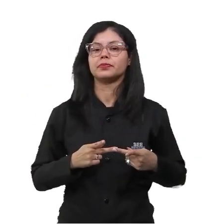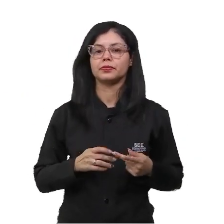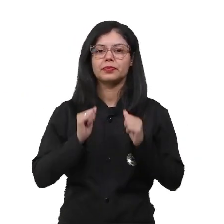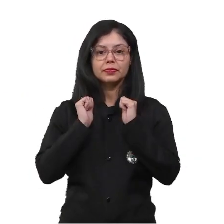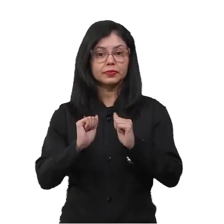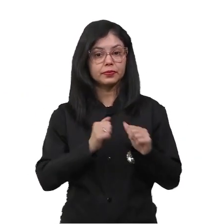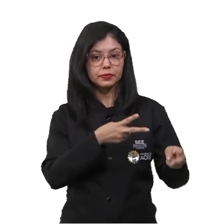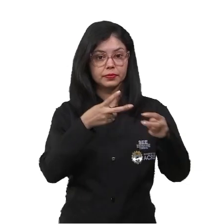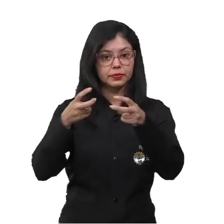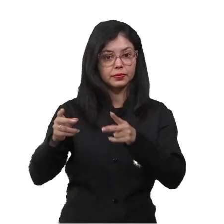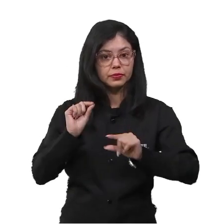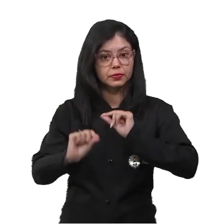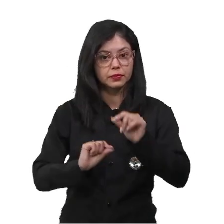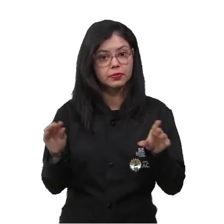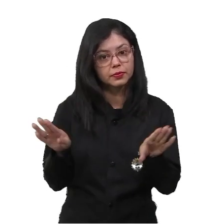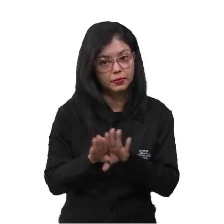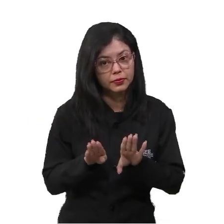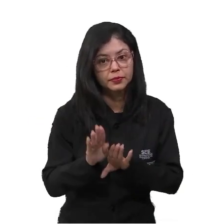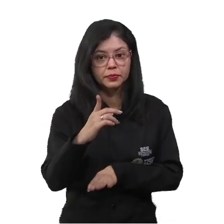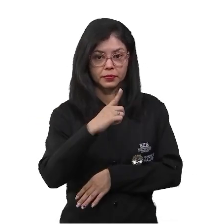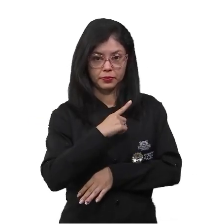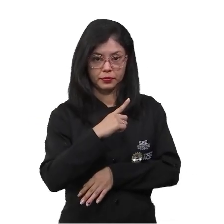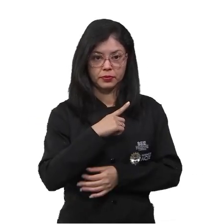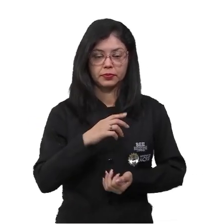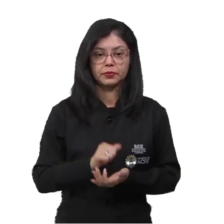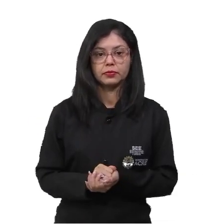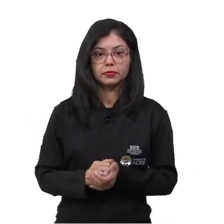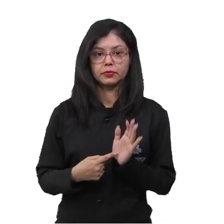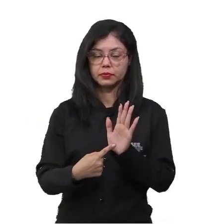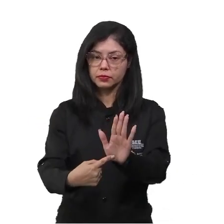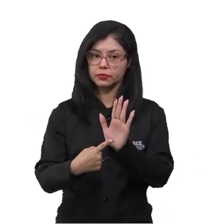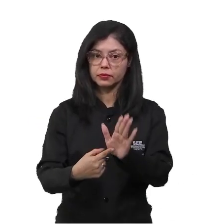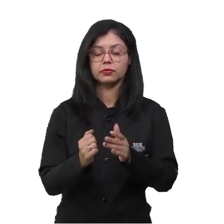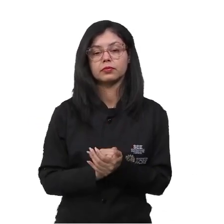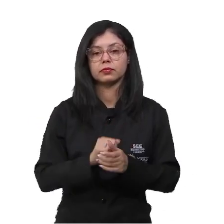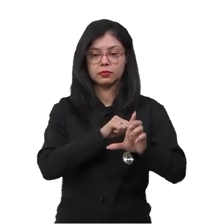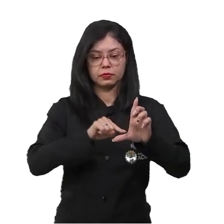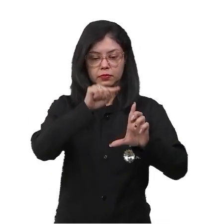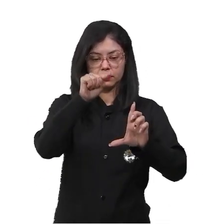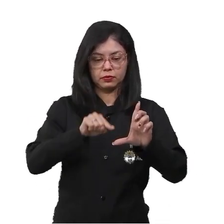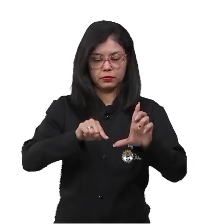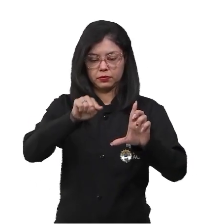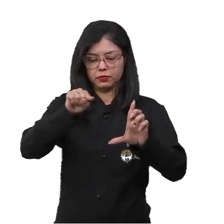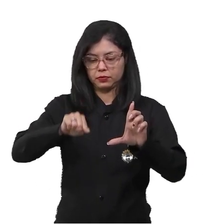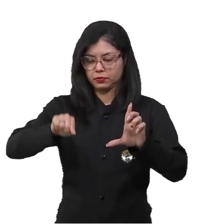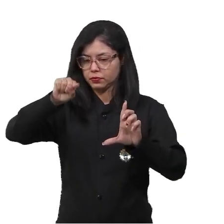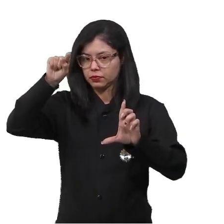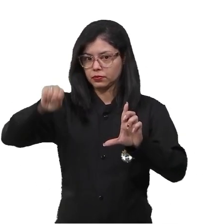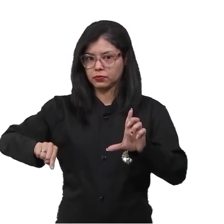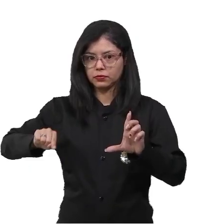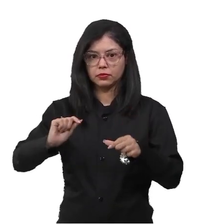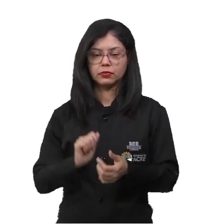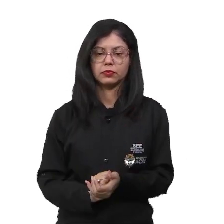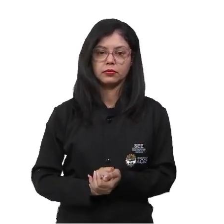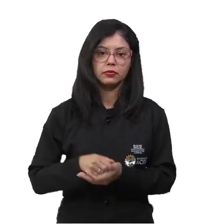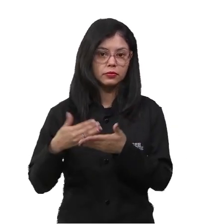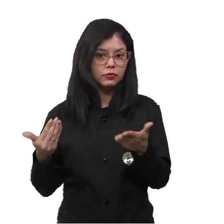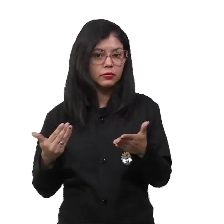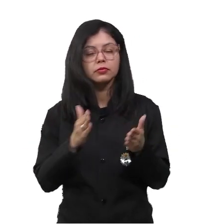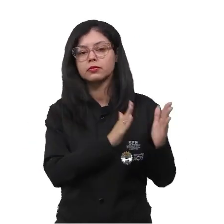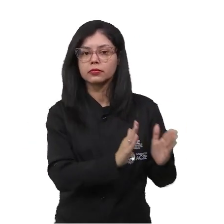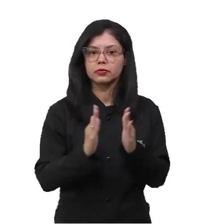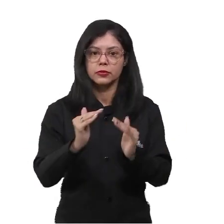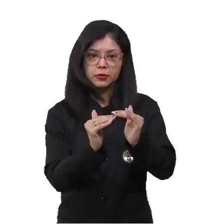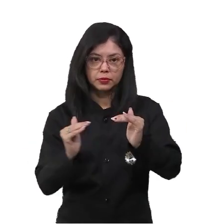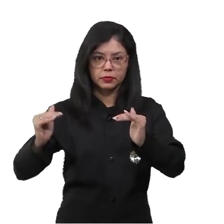pode perceber que também existe uma representação gráfica, só que em colunas. E bem na